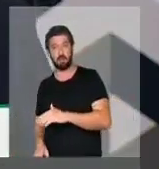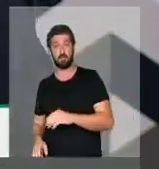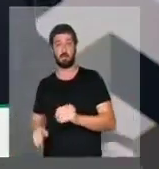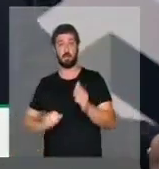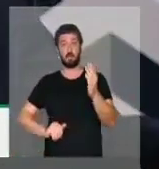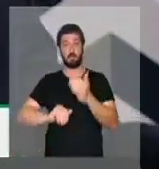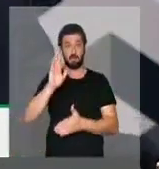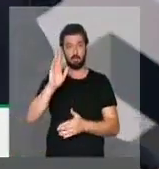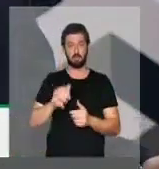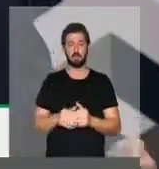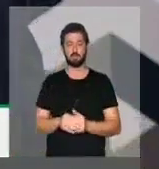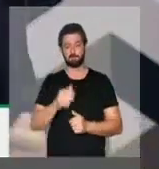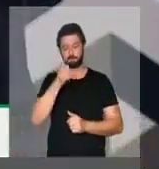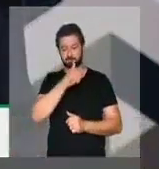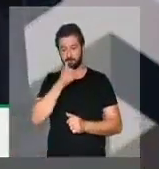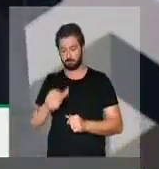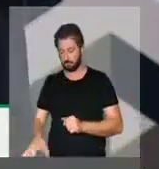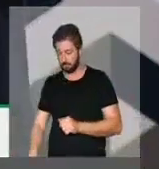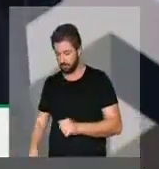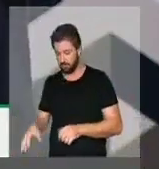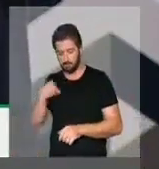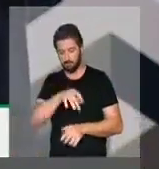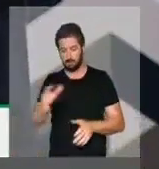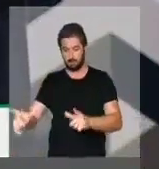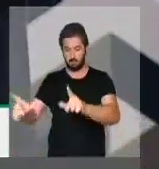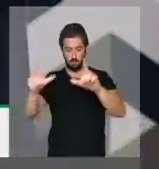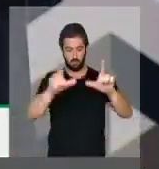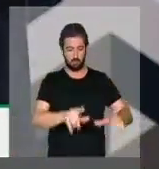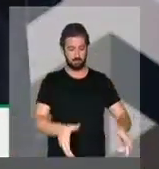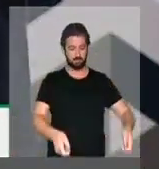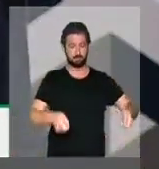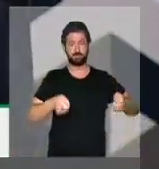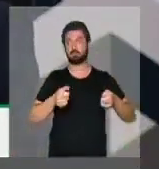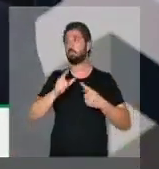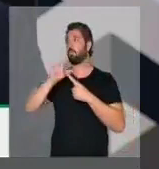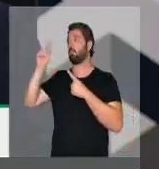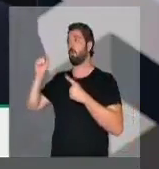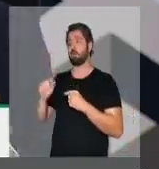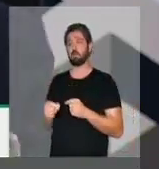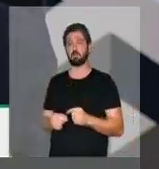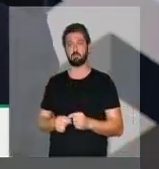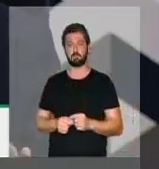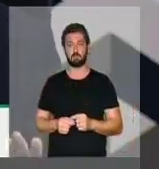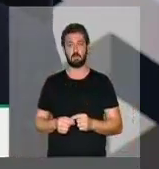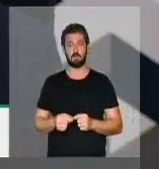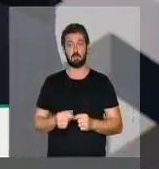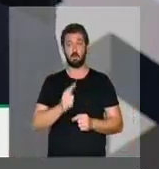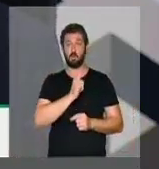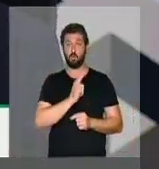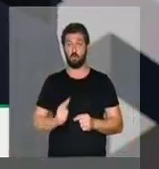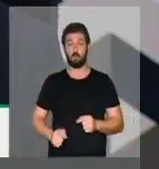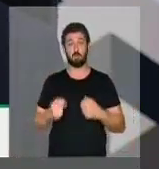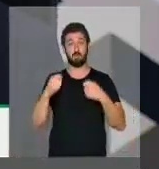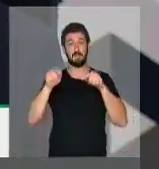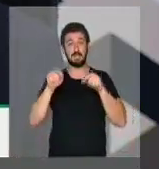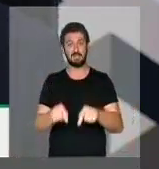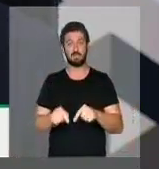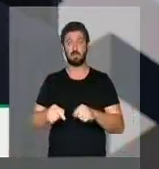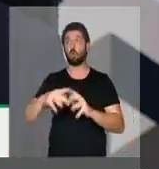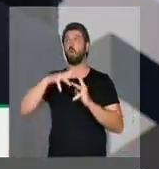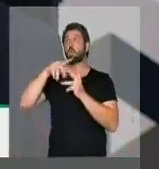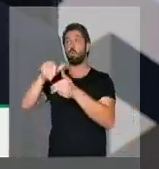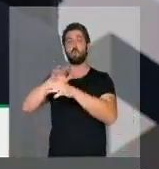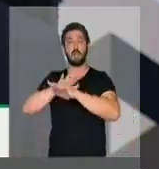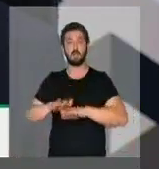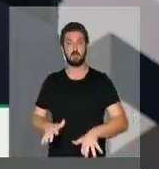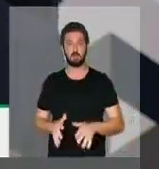que ele é demitido, ele sai com a caixinha e vai embora. Assim são tratados os governos, mundo afora, onde